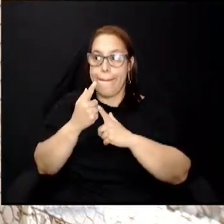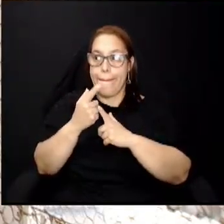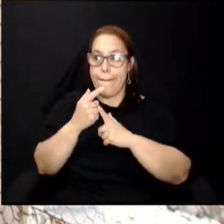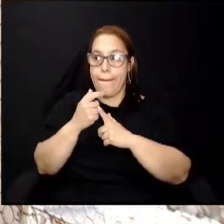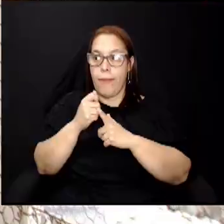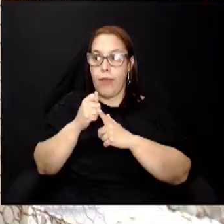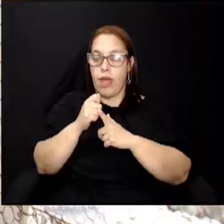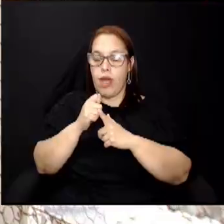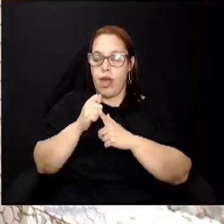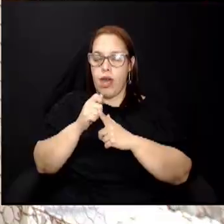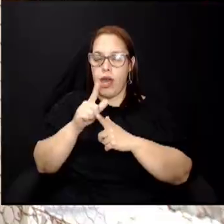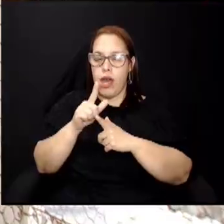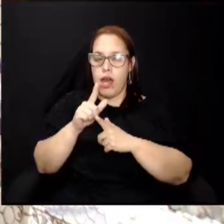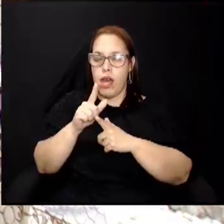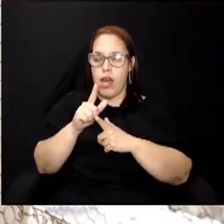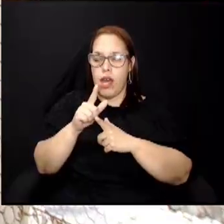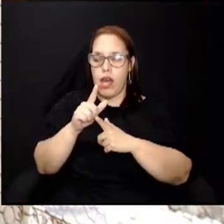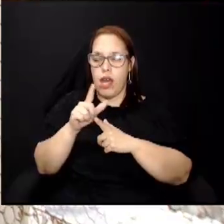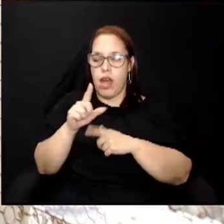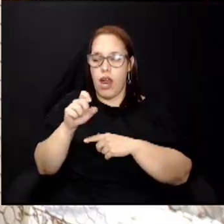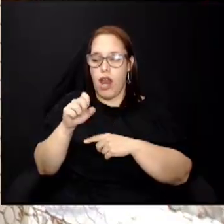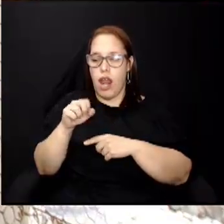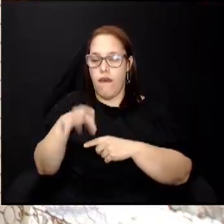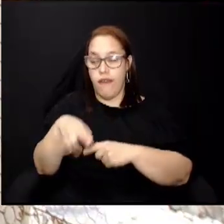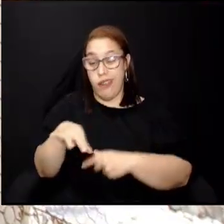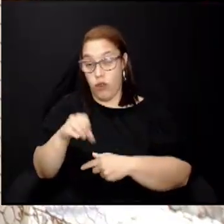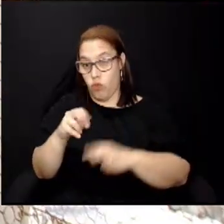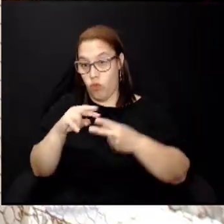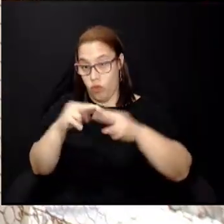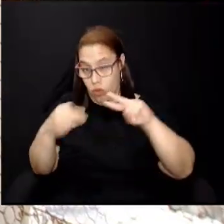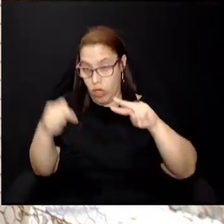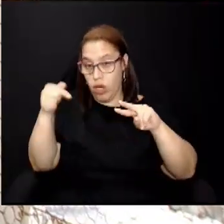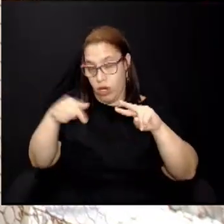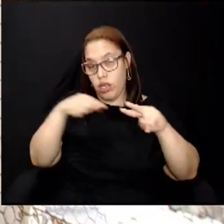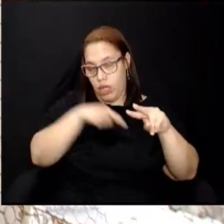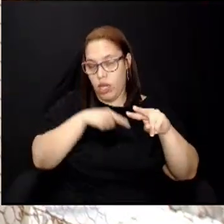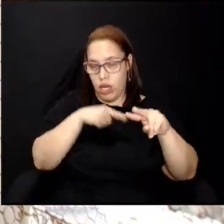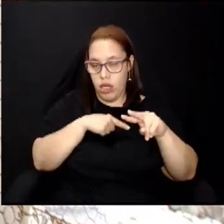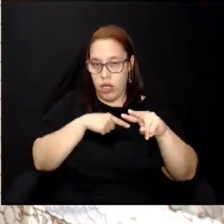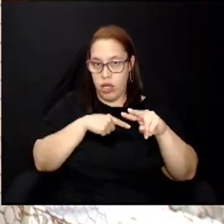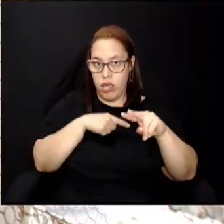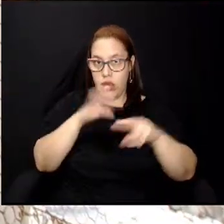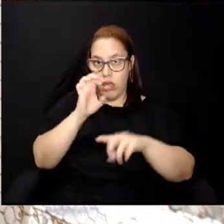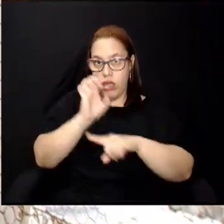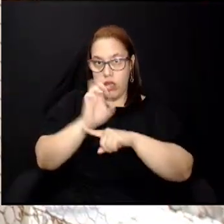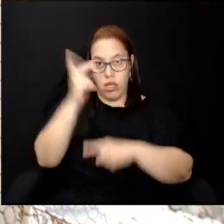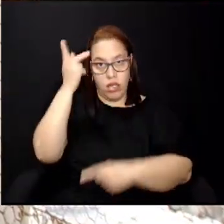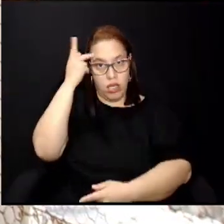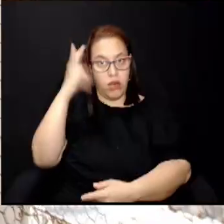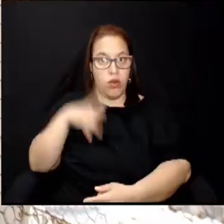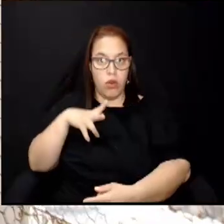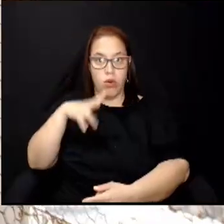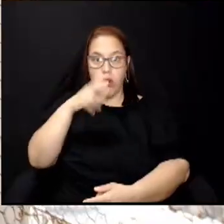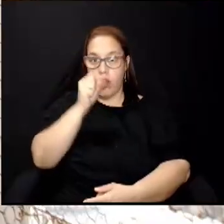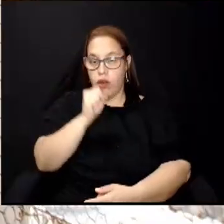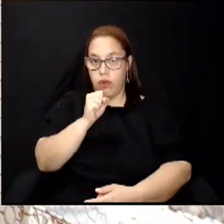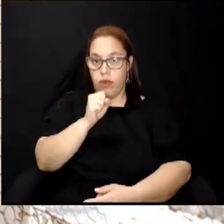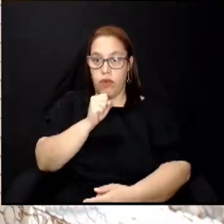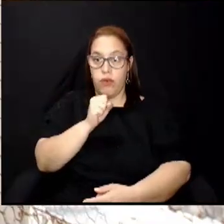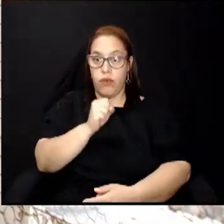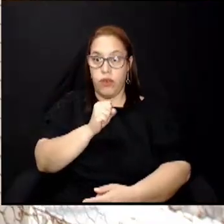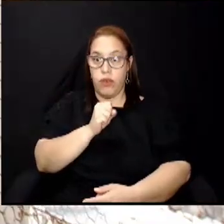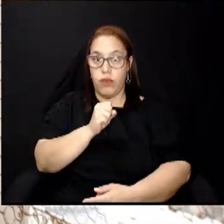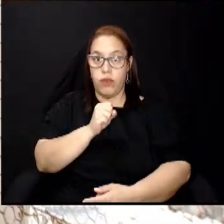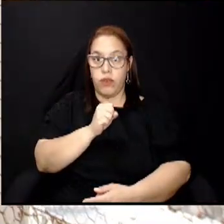material genético a gente tem aqui, né? O estado de São Paulo é bem forte nisso, né? Minas